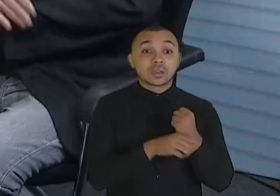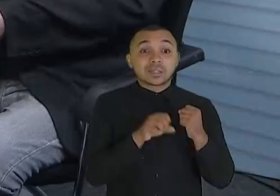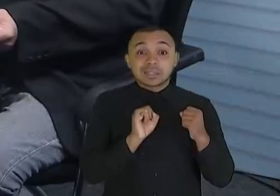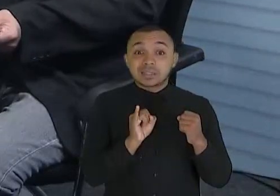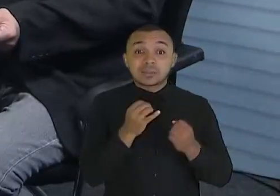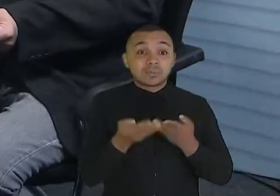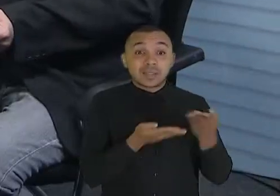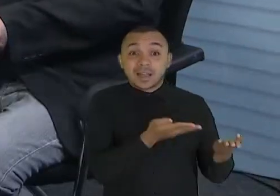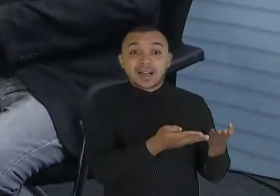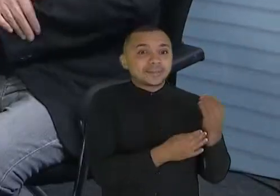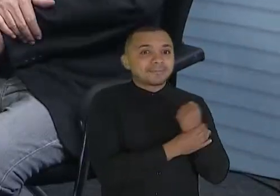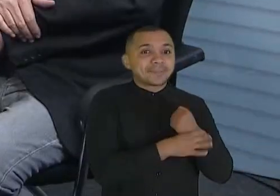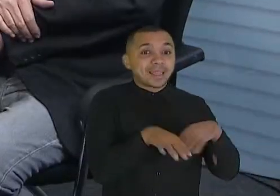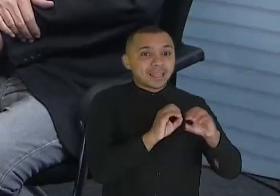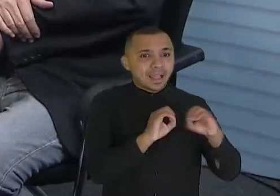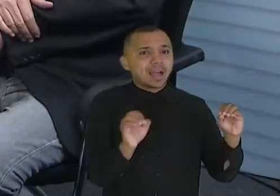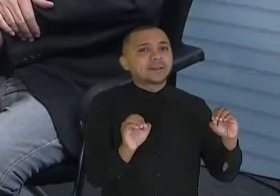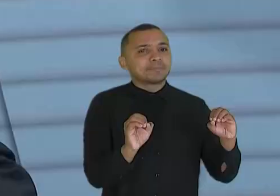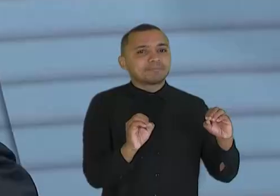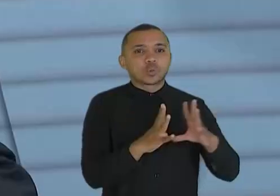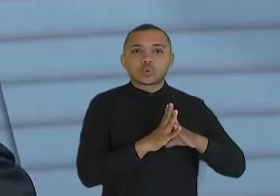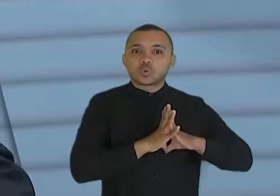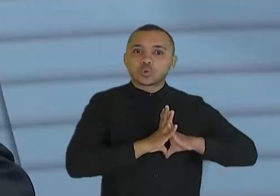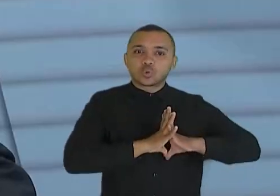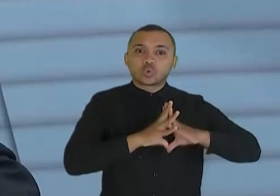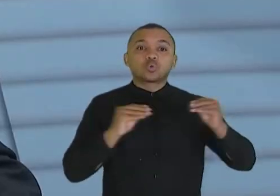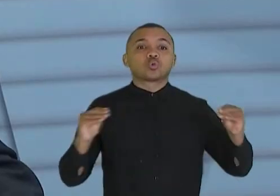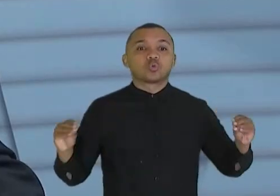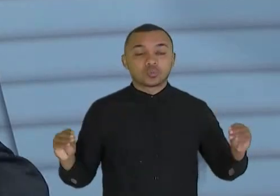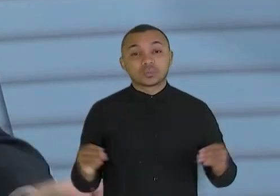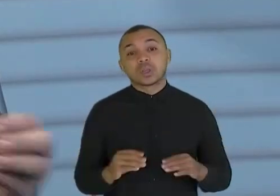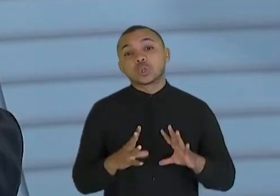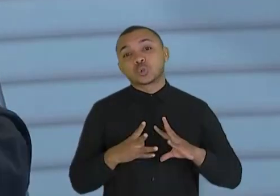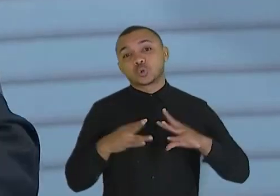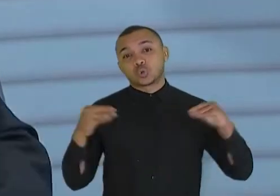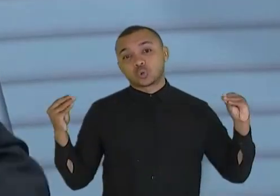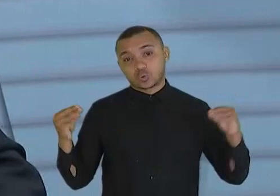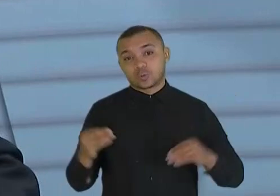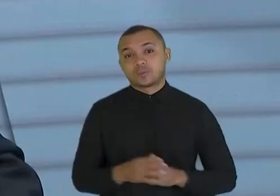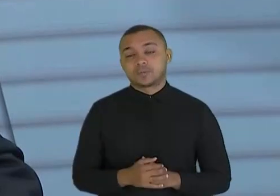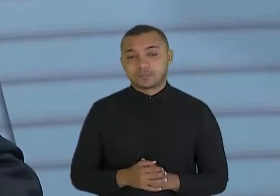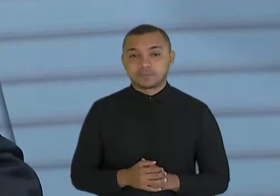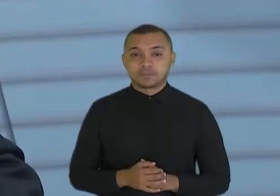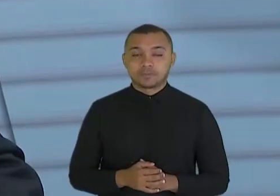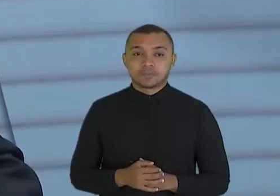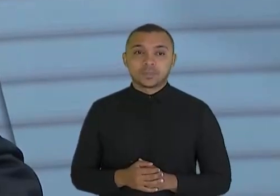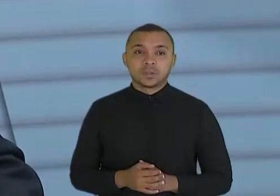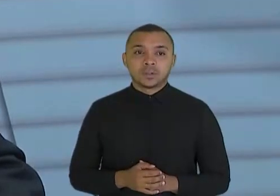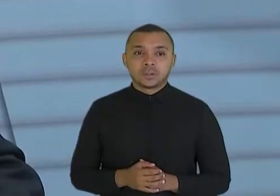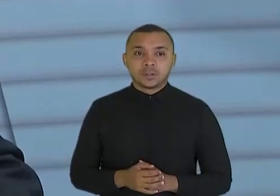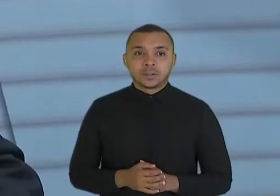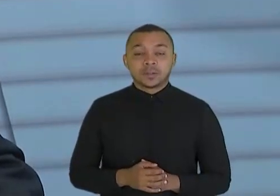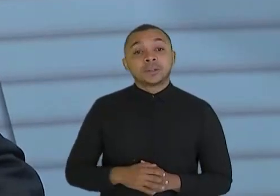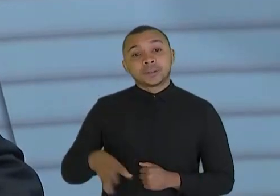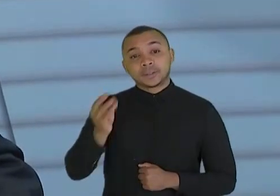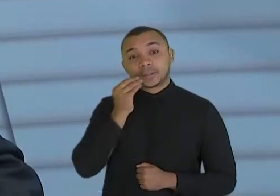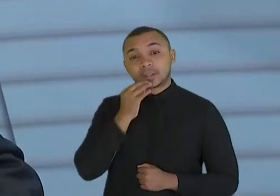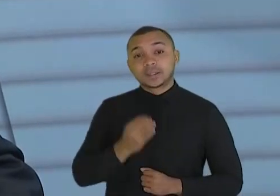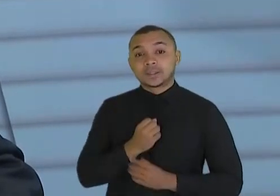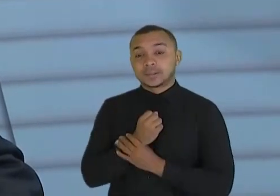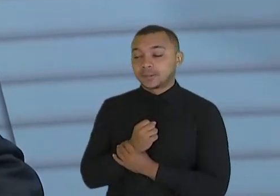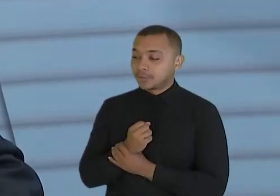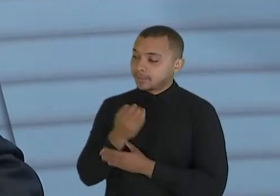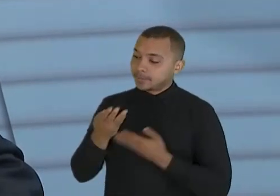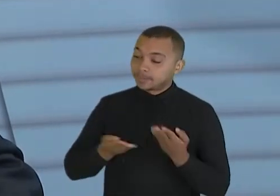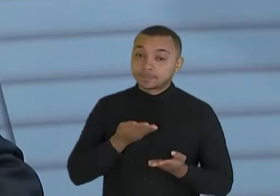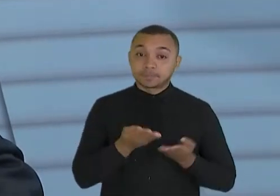eles vão desaparecer. Aparece justamente pela fragilidade desse ambiente em si, né? A gente tem que proteger para que eles,